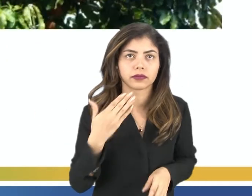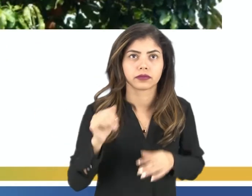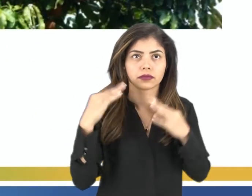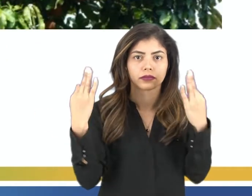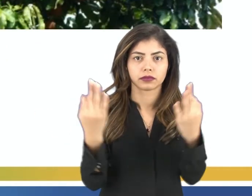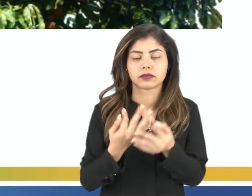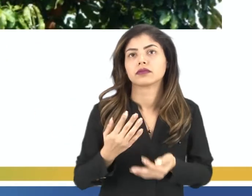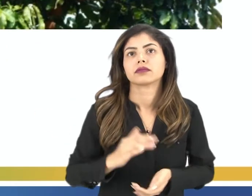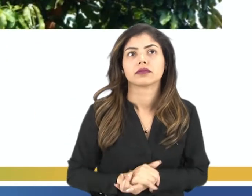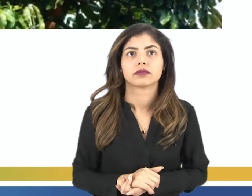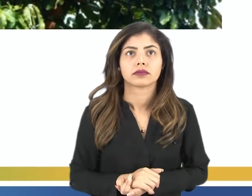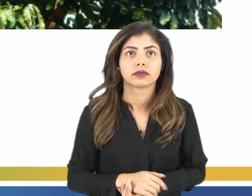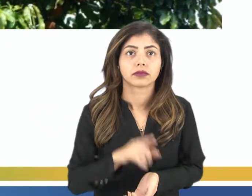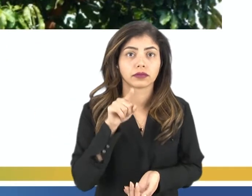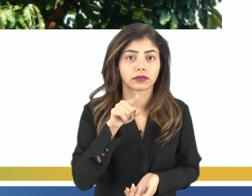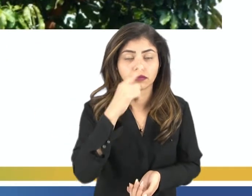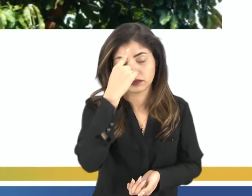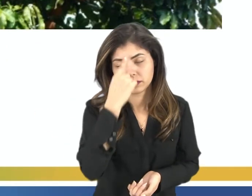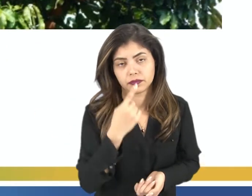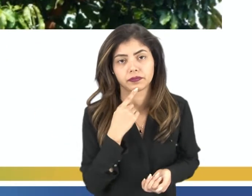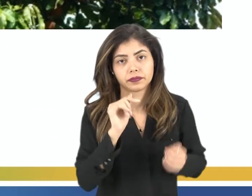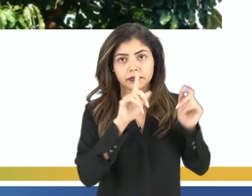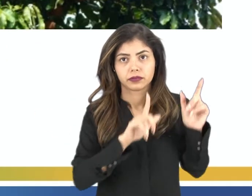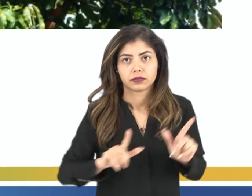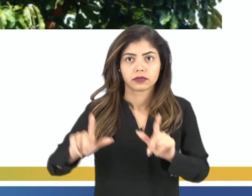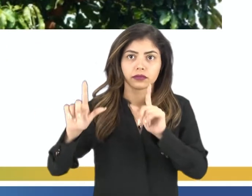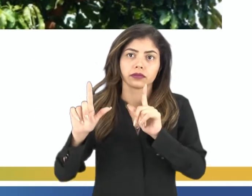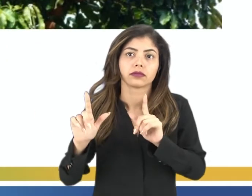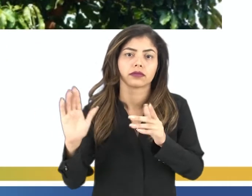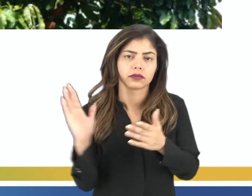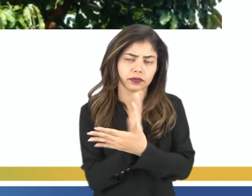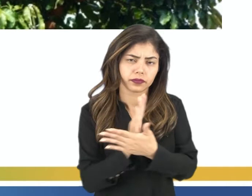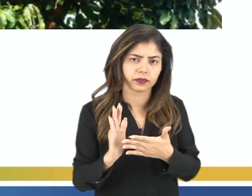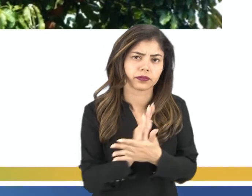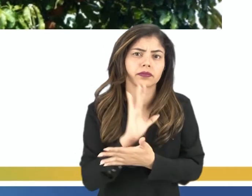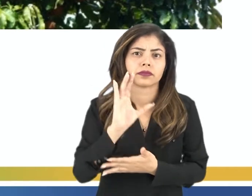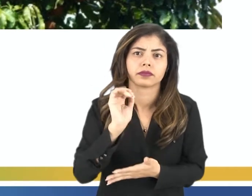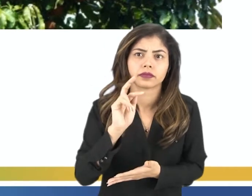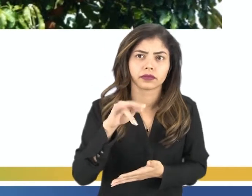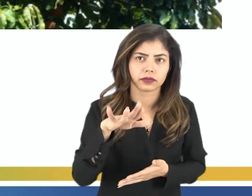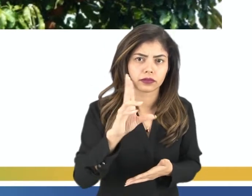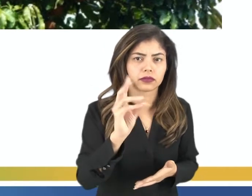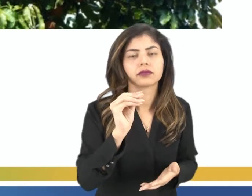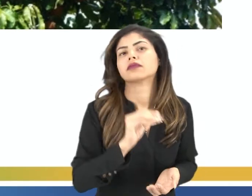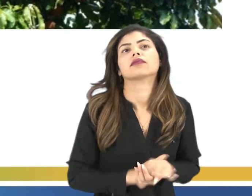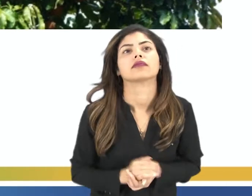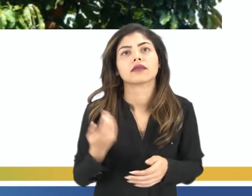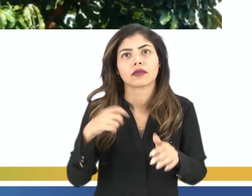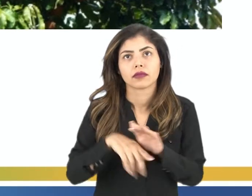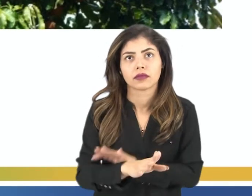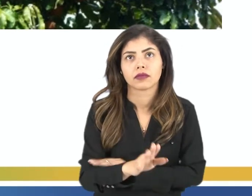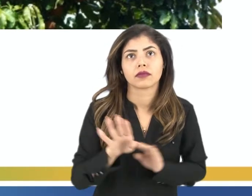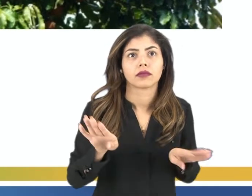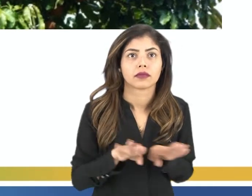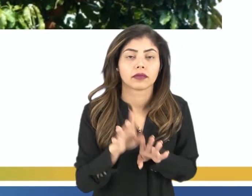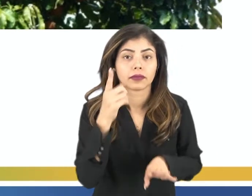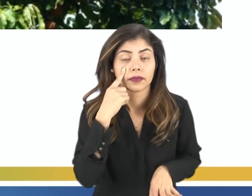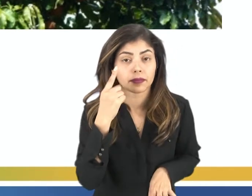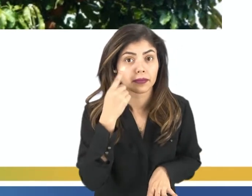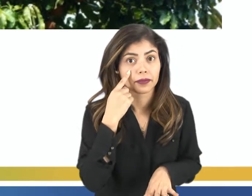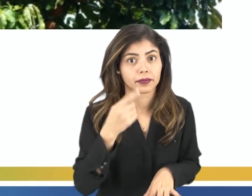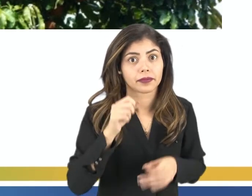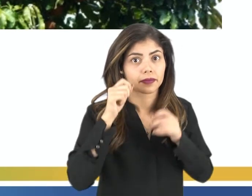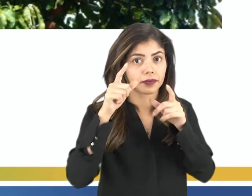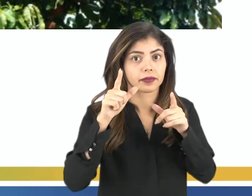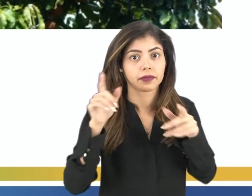sua família. Aí nós temos algumas imagens, né, de alguns castanheiros, né, que eles adentram a mata. O interessante é